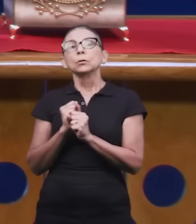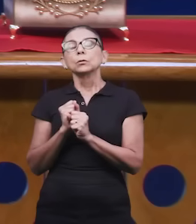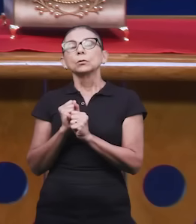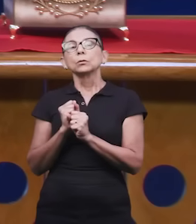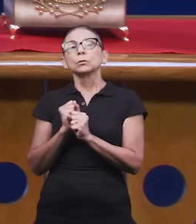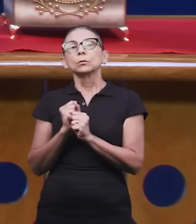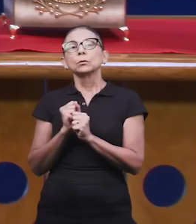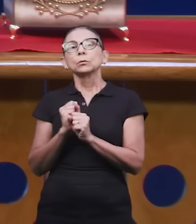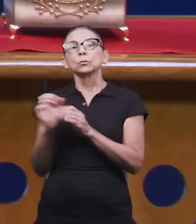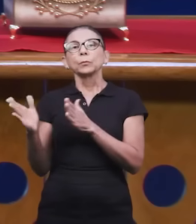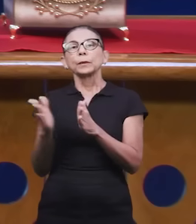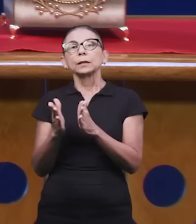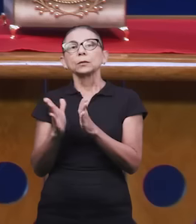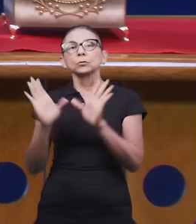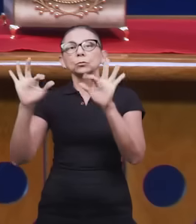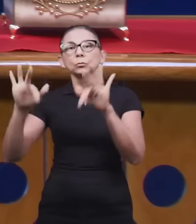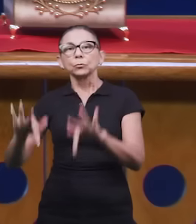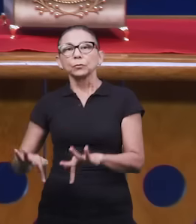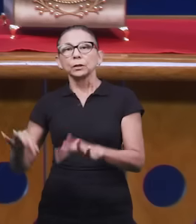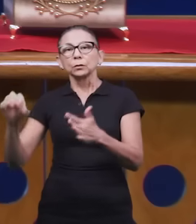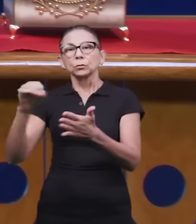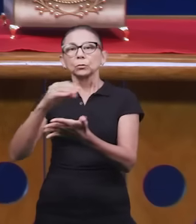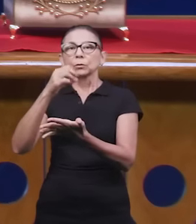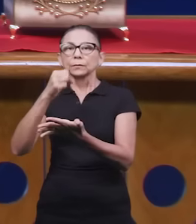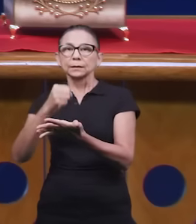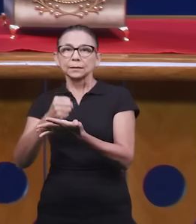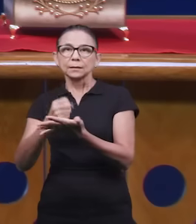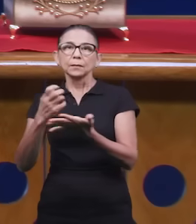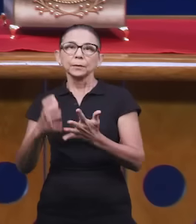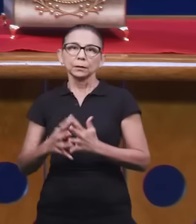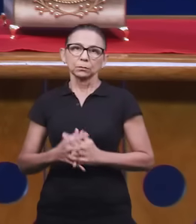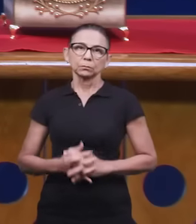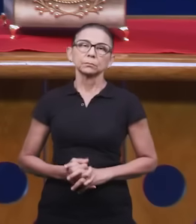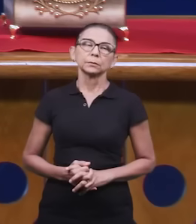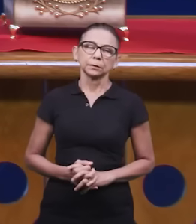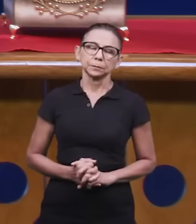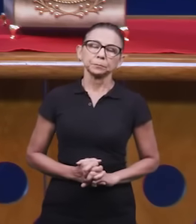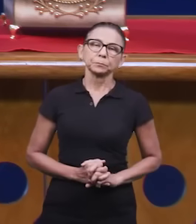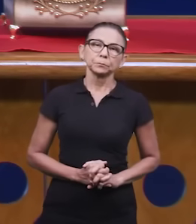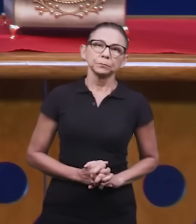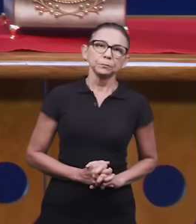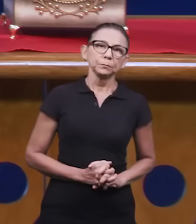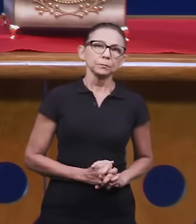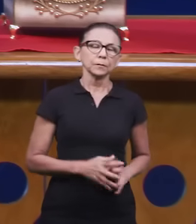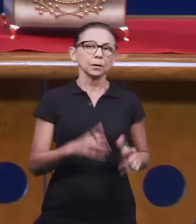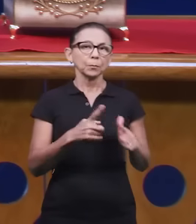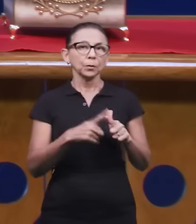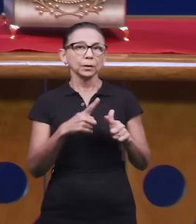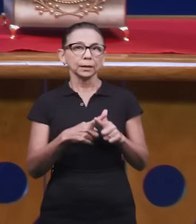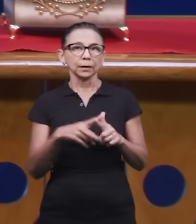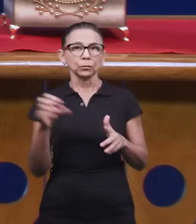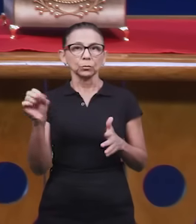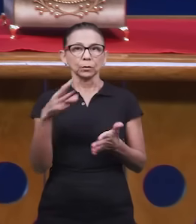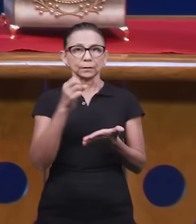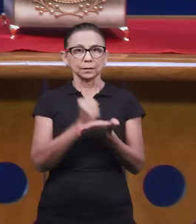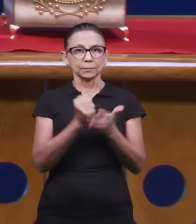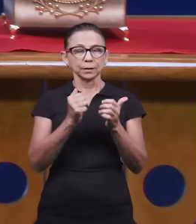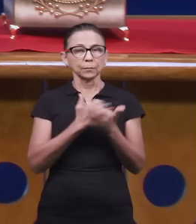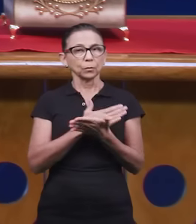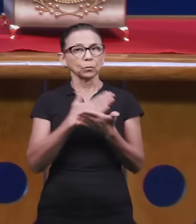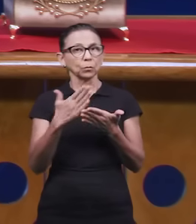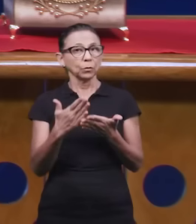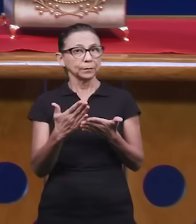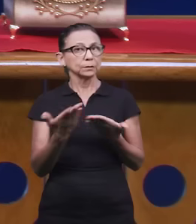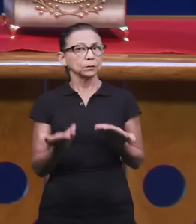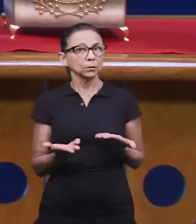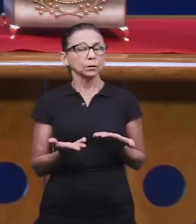Novo Testamento. O Novo Testamento, que é a nova aliança, iniciou com o sacrifício do Senhor Jesus e vai